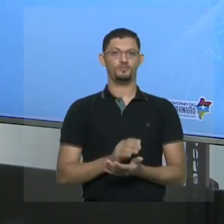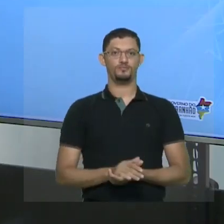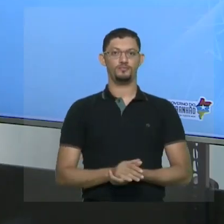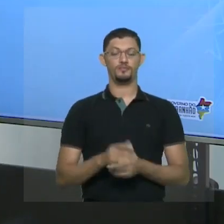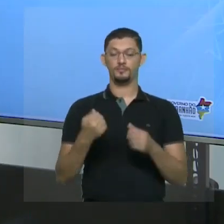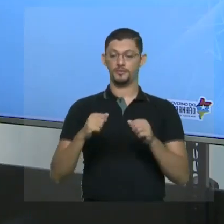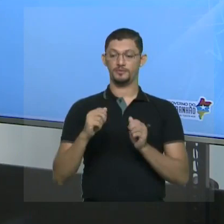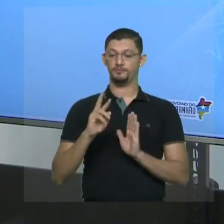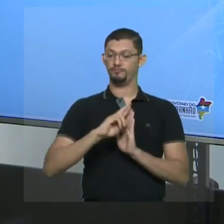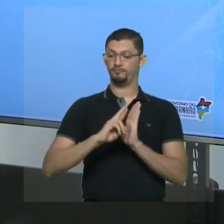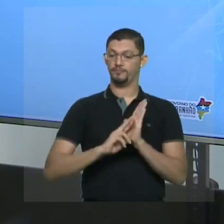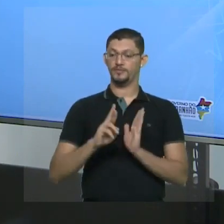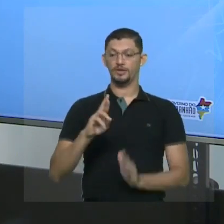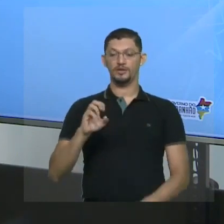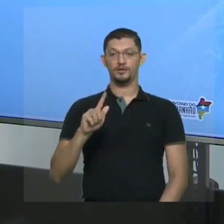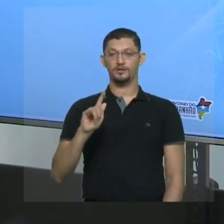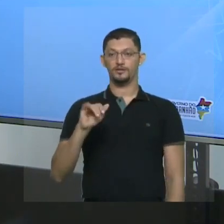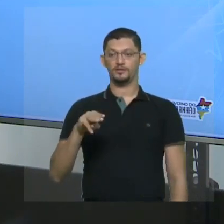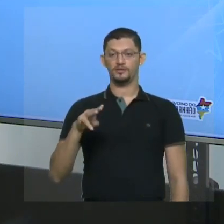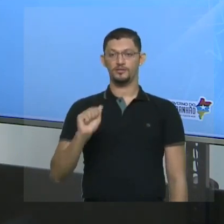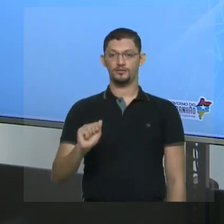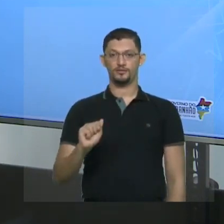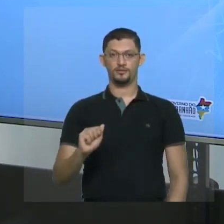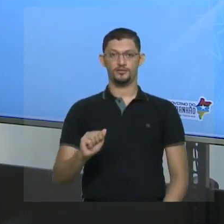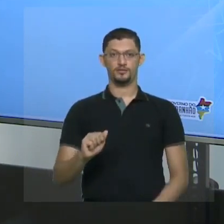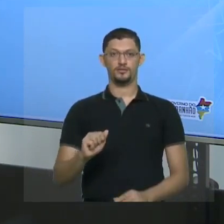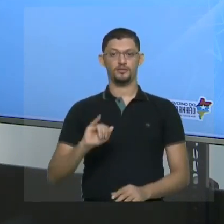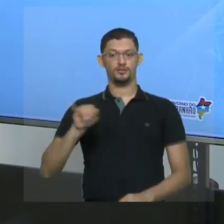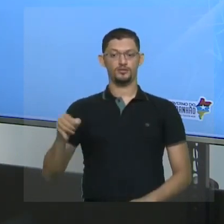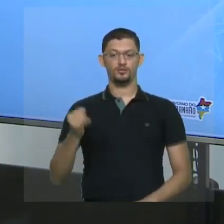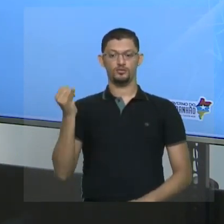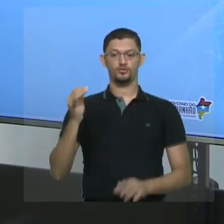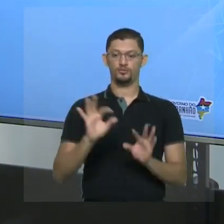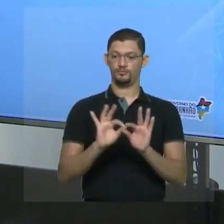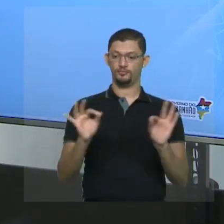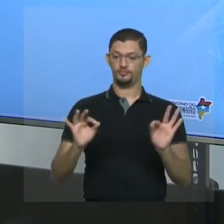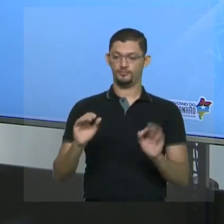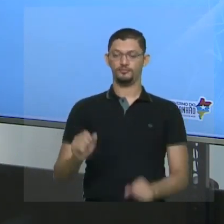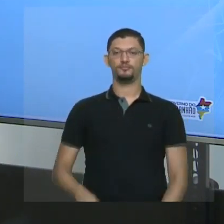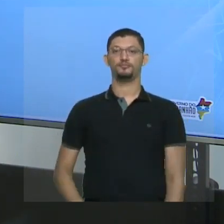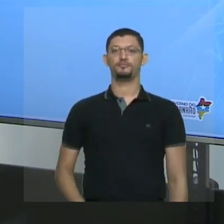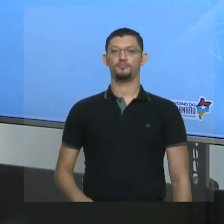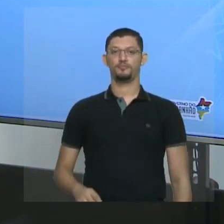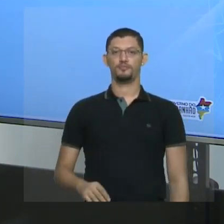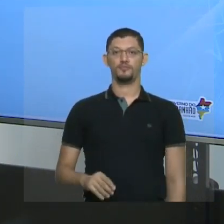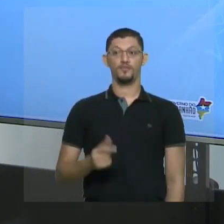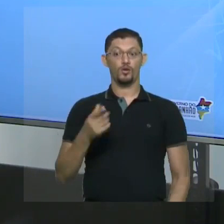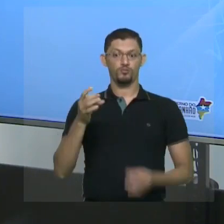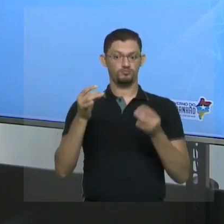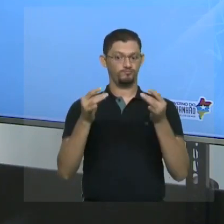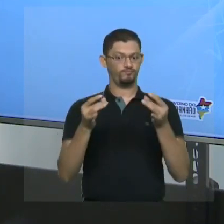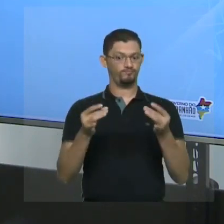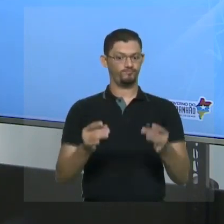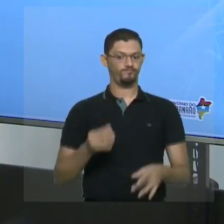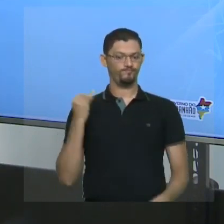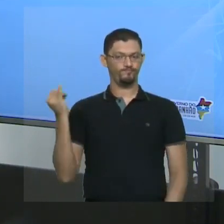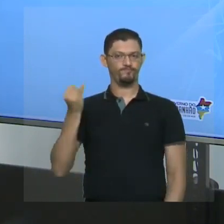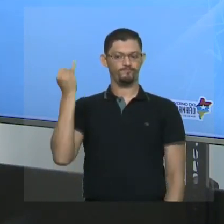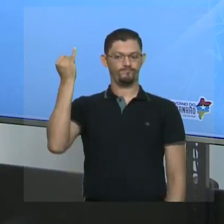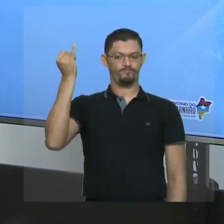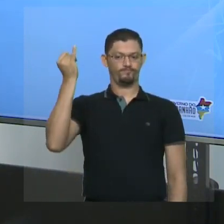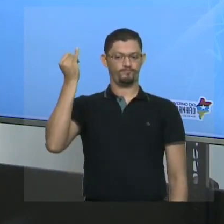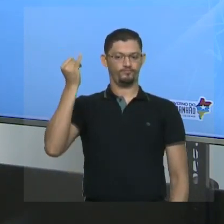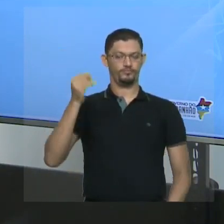eu não falar, a gente vai considerar como juro simples. A importância, isso aqui é um outro detalhe, a